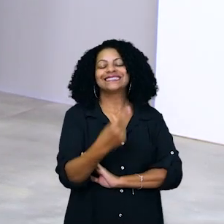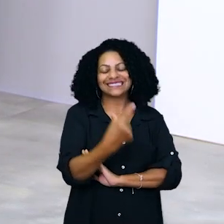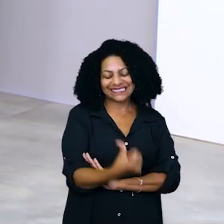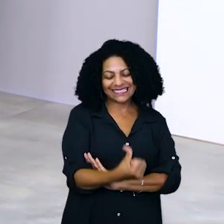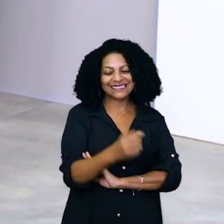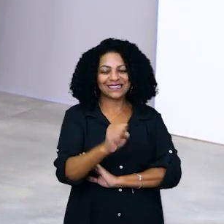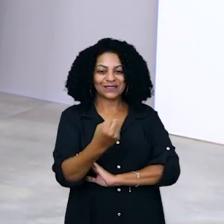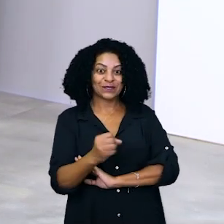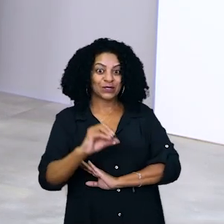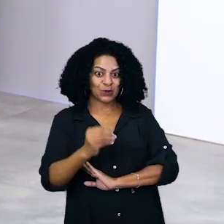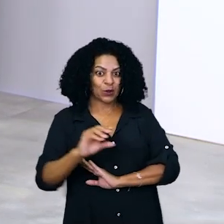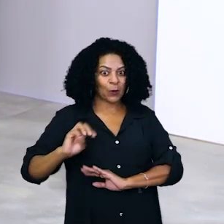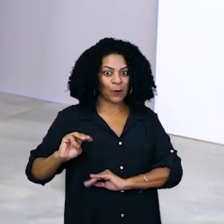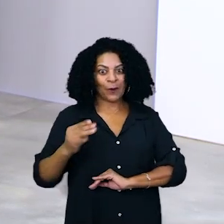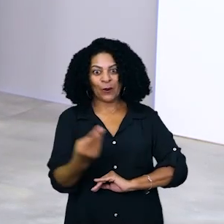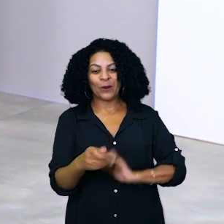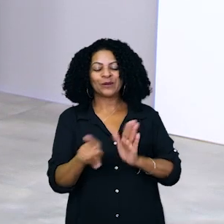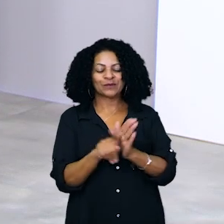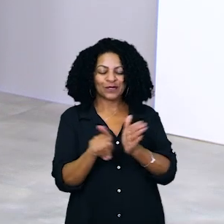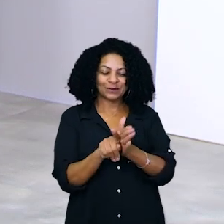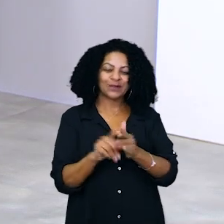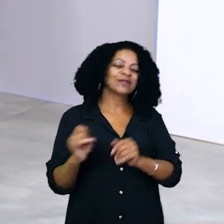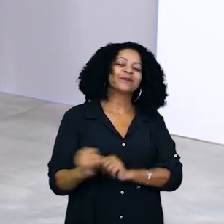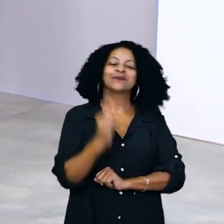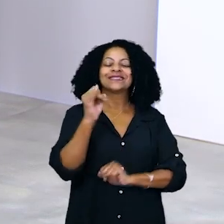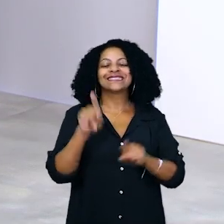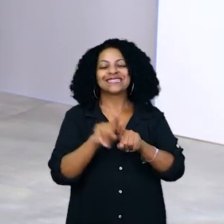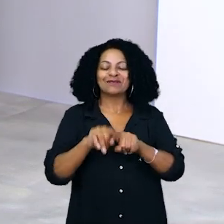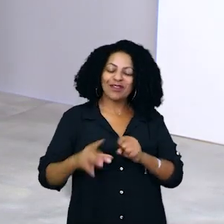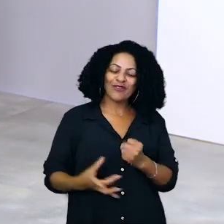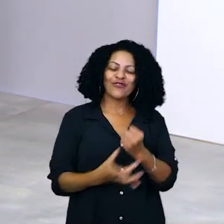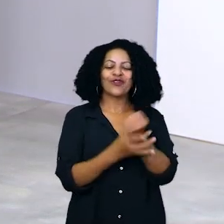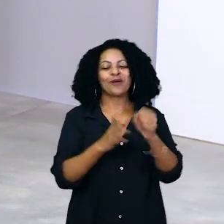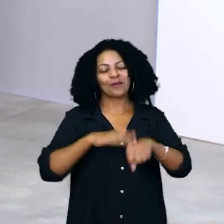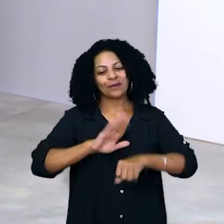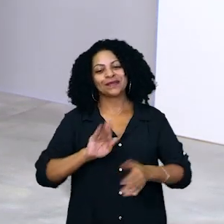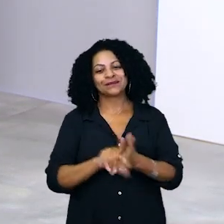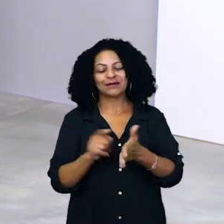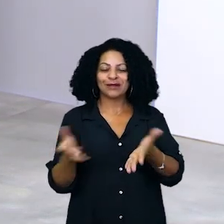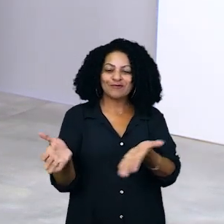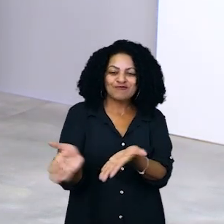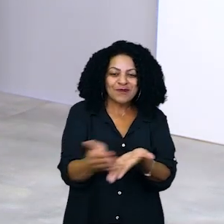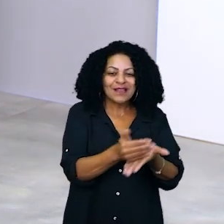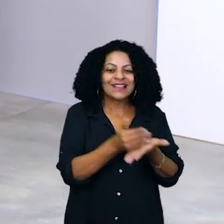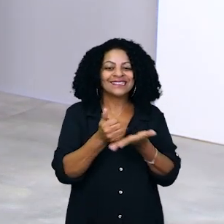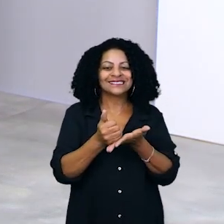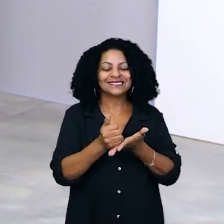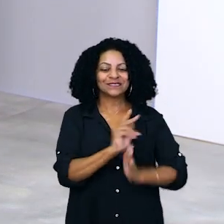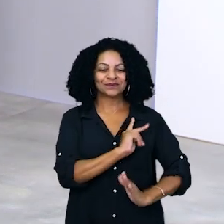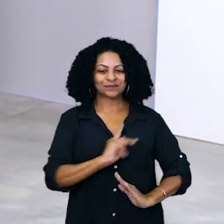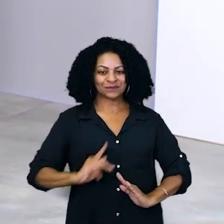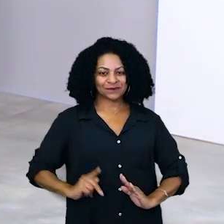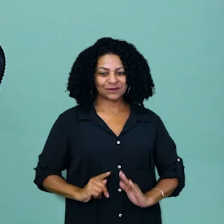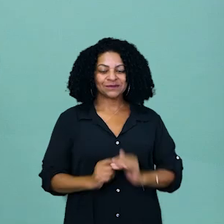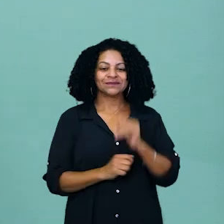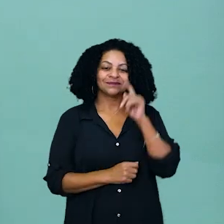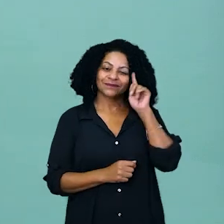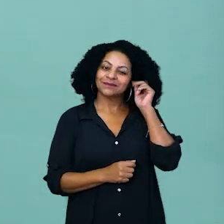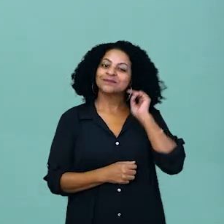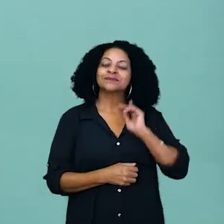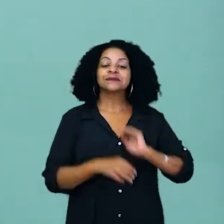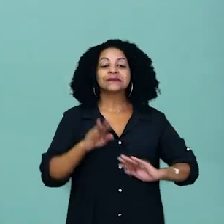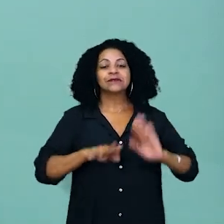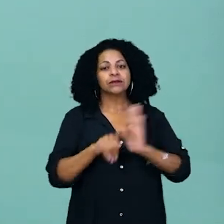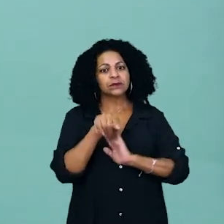608 milhões em tributos fiscais, o que reforça a importância da conciliação também para a arrecadação pública. E se